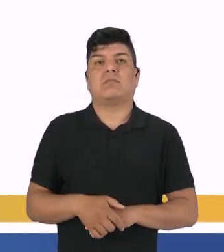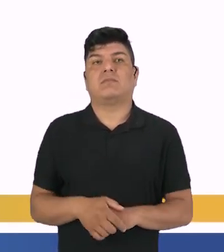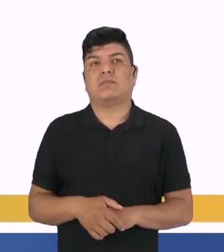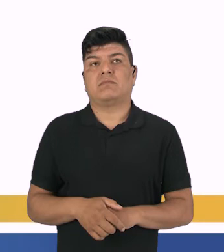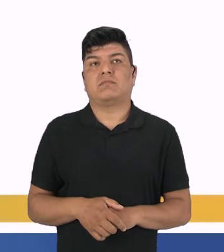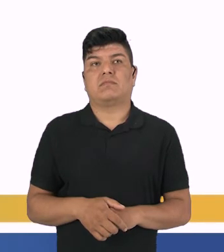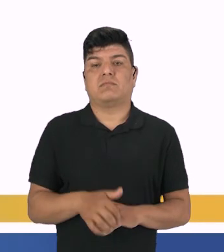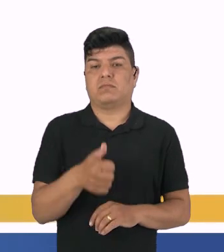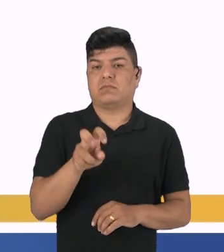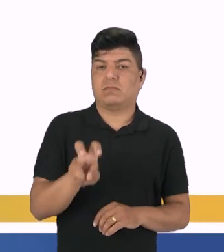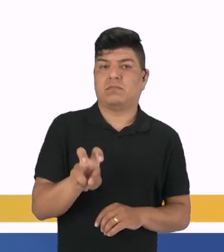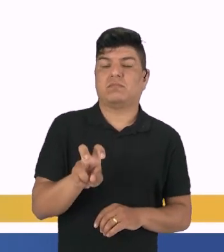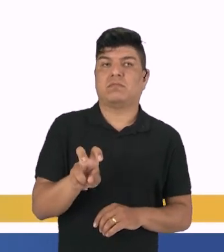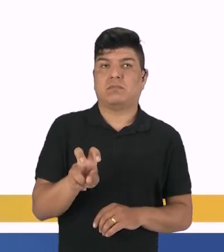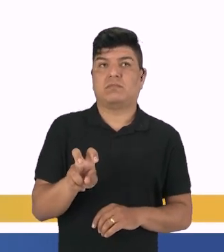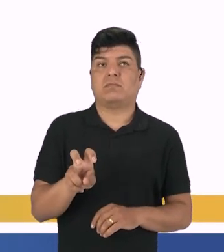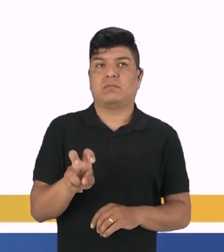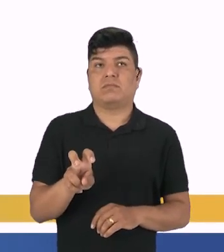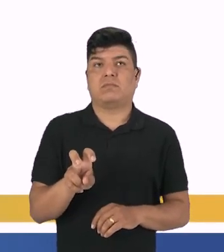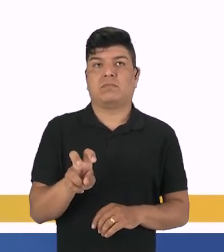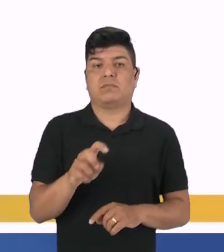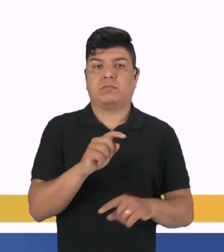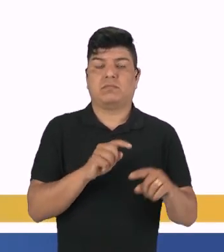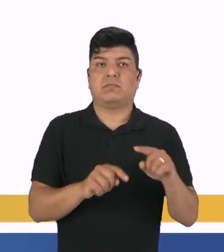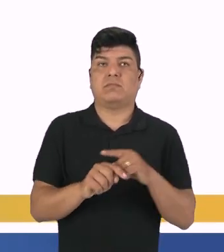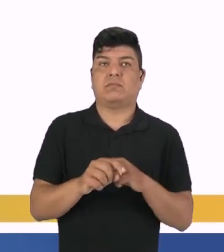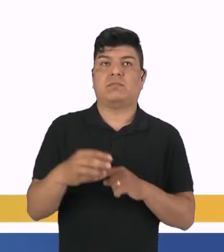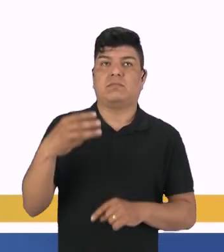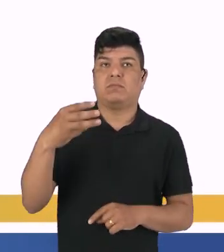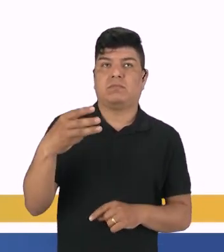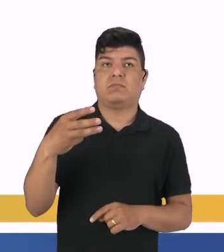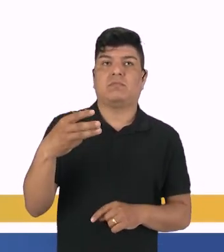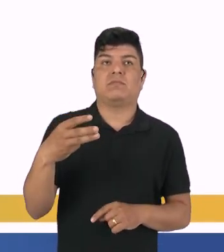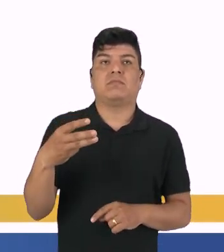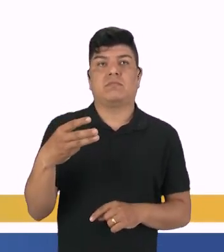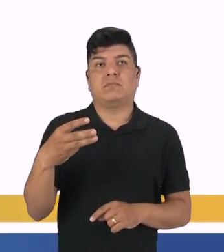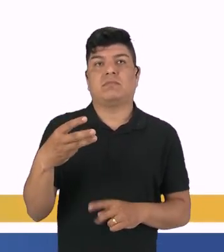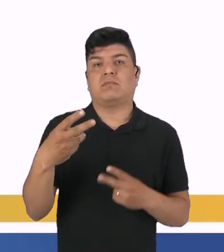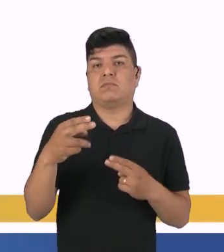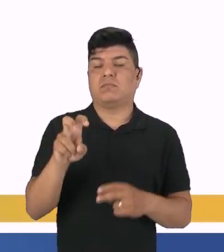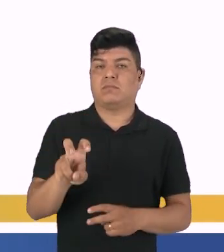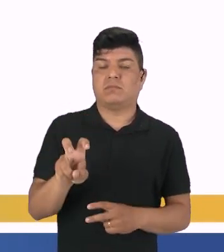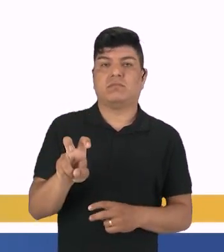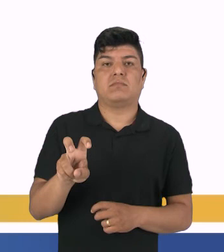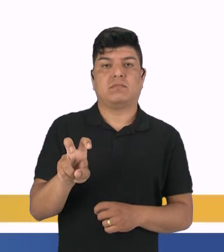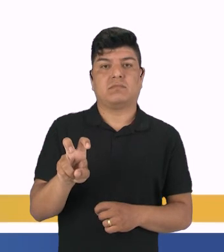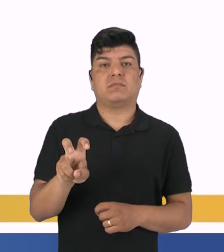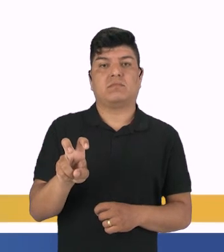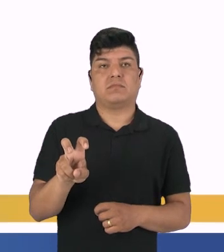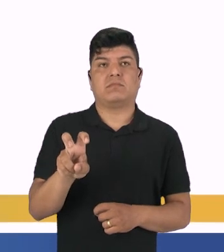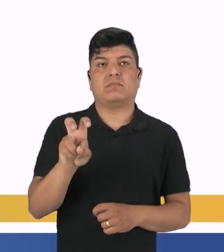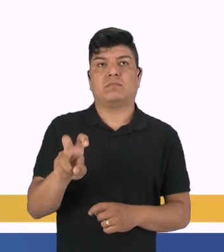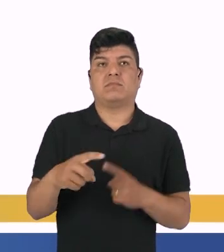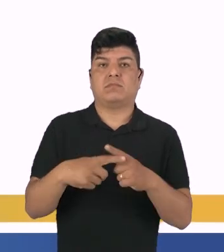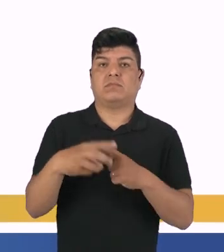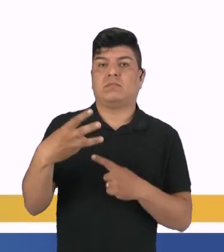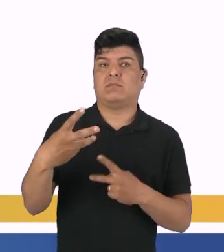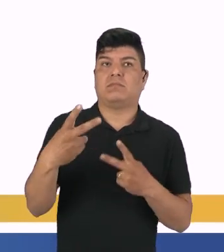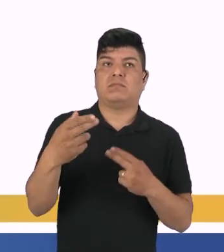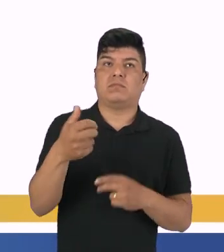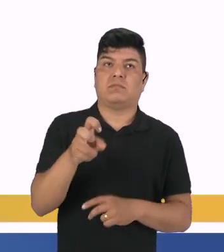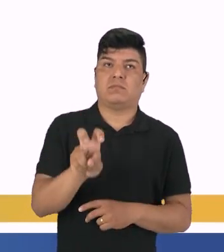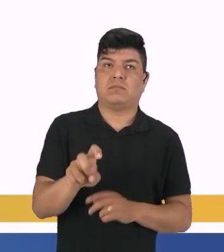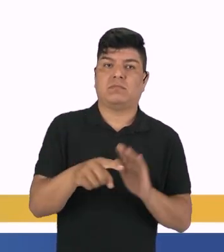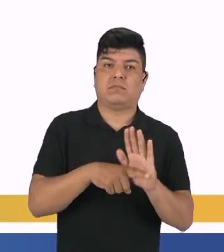1, eu vou ter 15. Aí eu vou dividir 15 para 3, que é 5. E 5